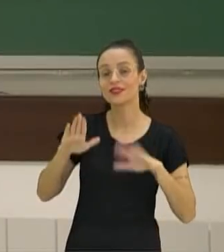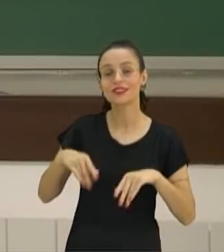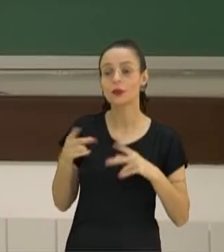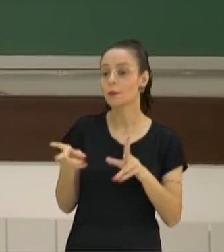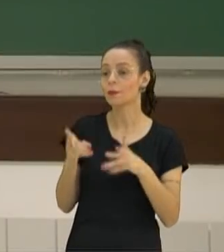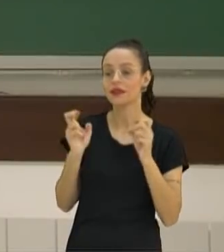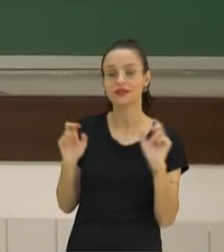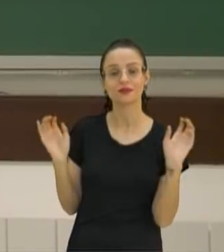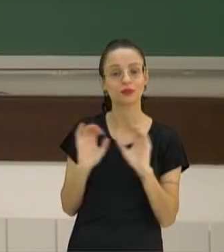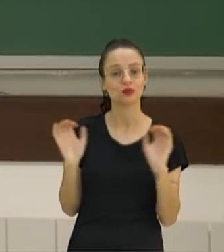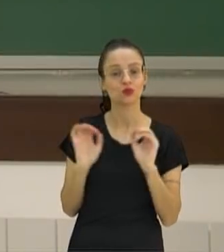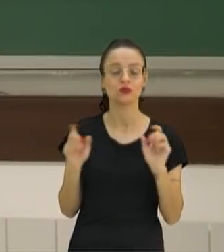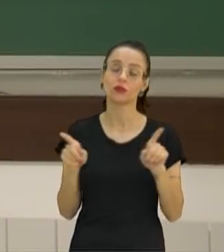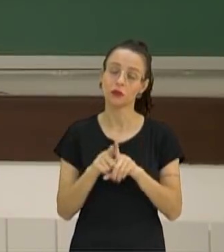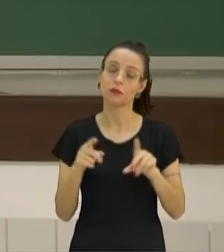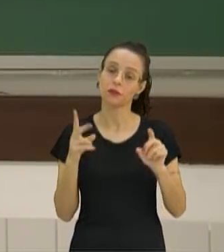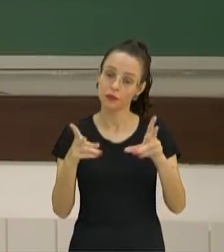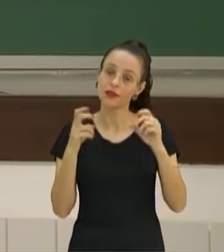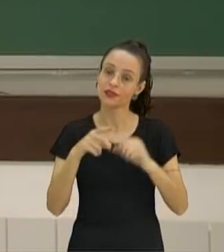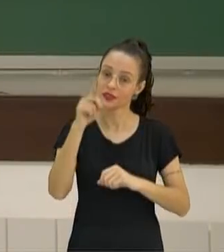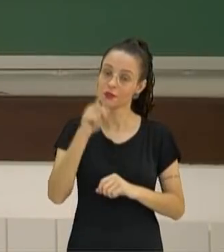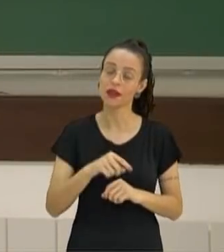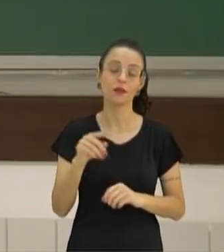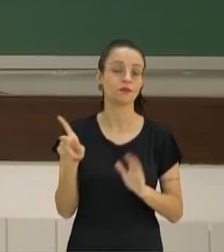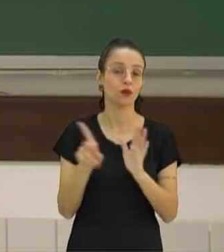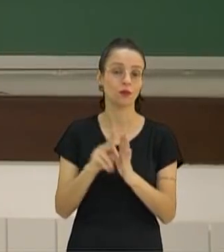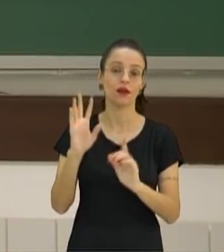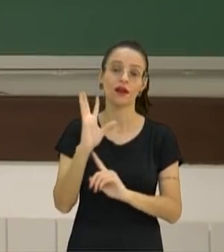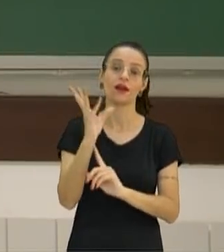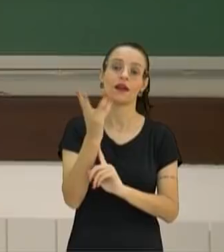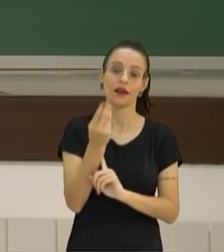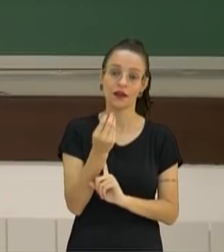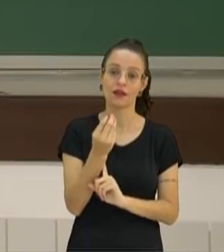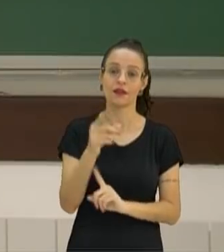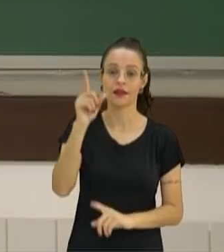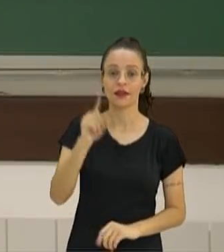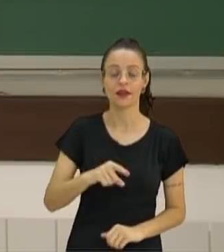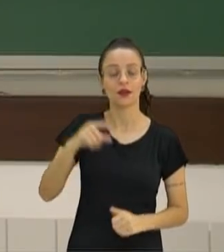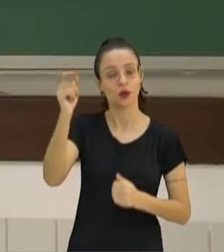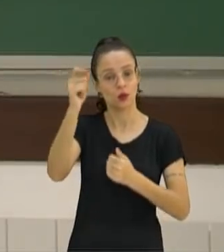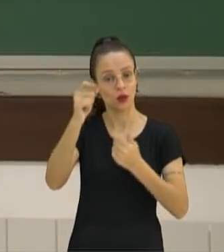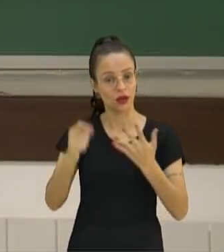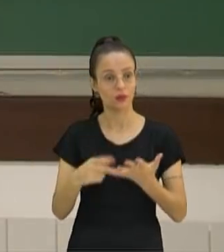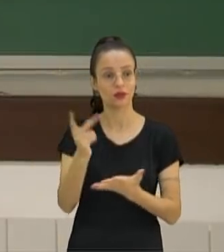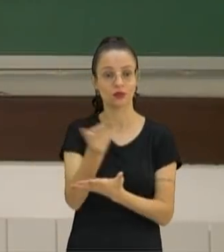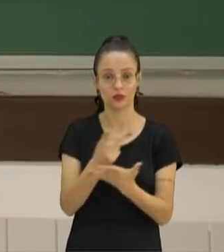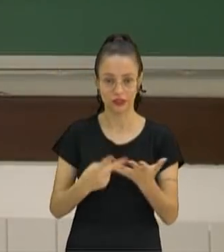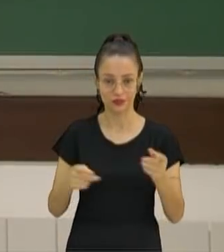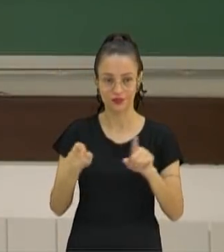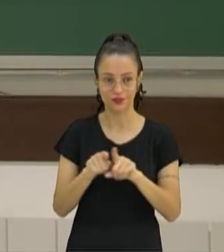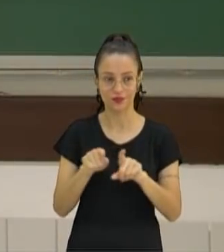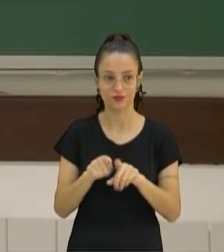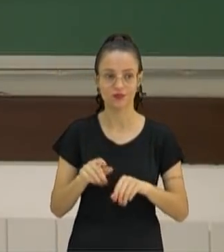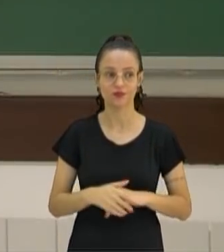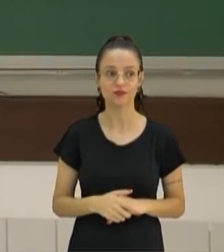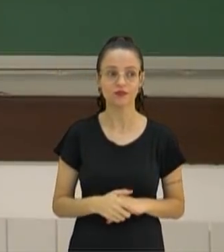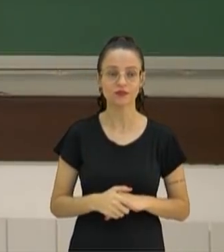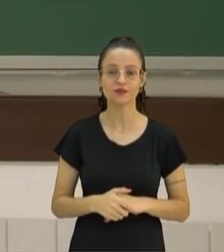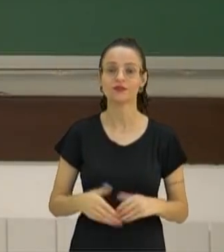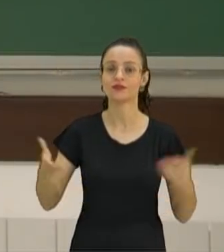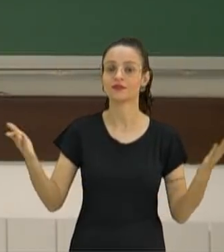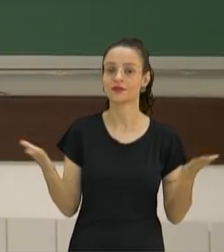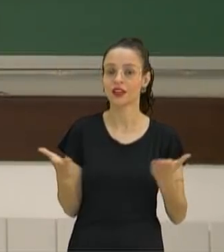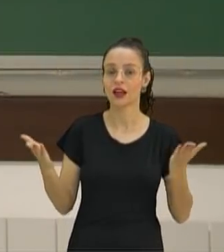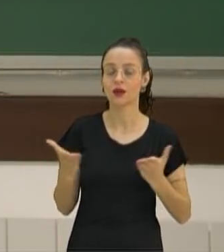disso e nem se dá conta de que isso faz parte da arte, né? É um elemento do desenho também.